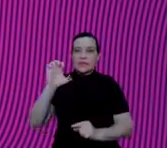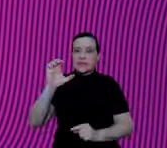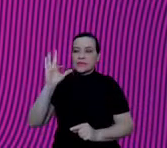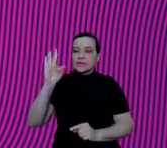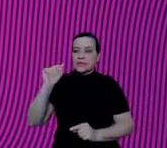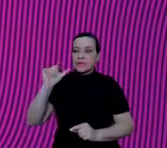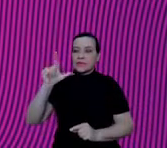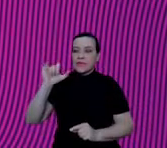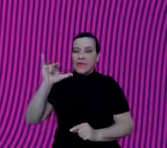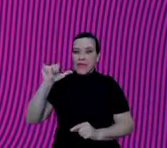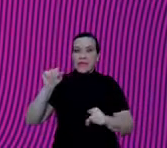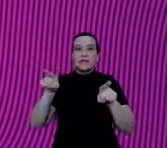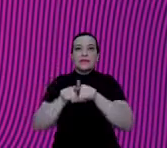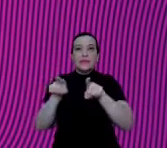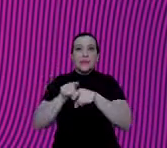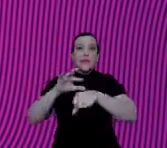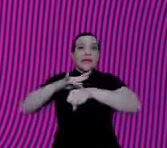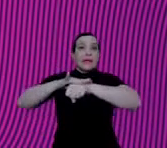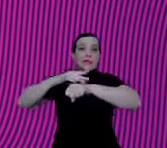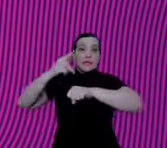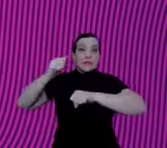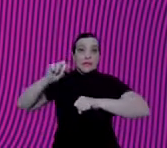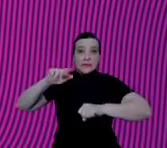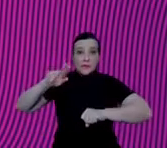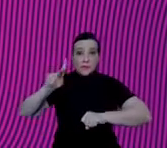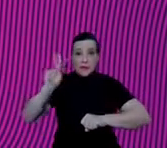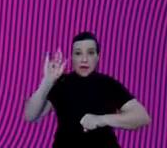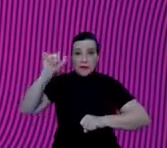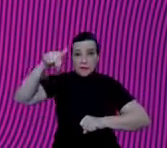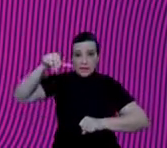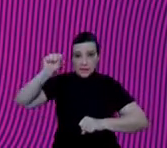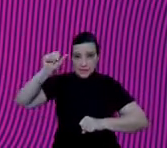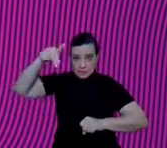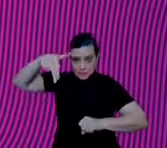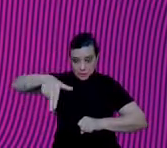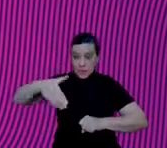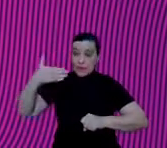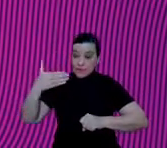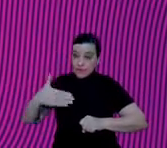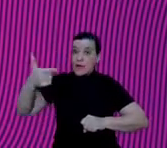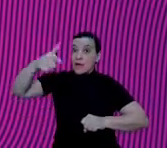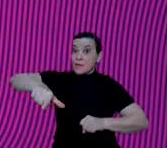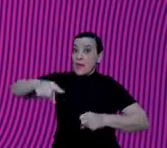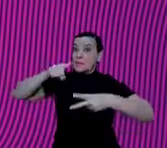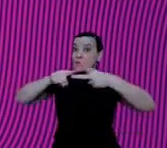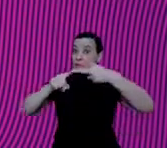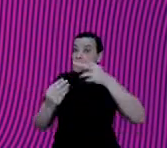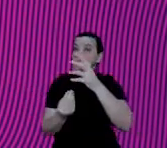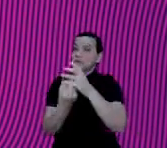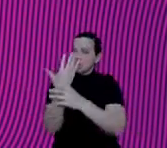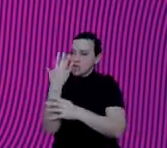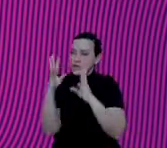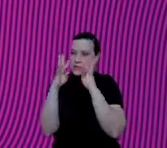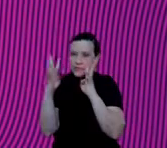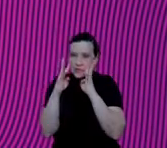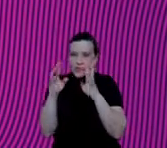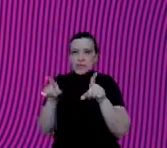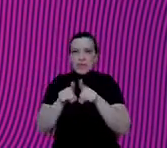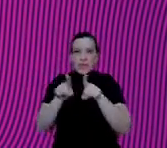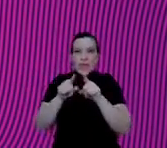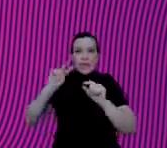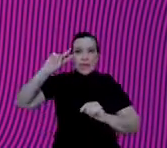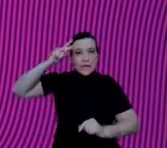em breve, teremos duas novas linhas de cuidado sendo desenhadas nesse momento, que envolvem epilepsia, tratamento